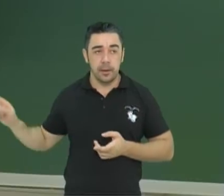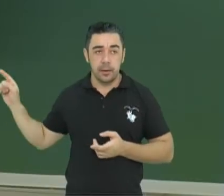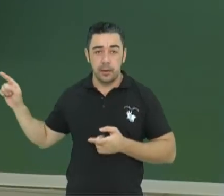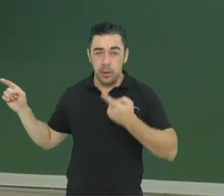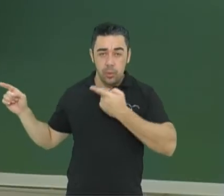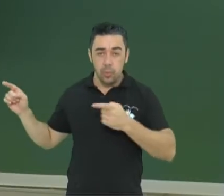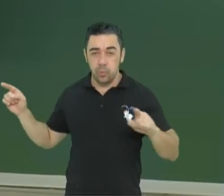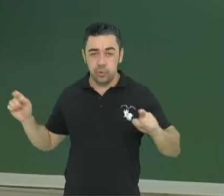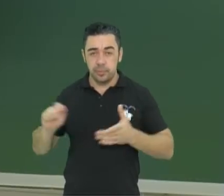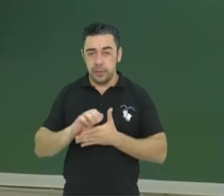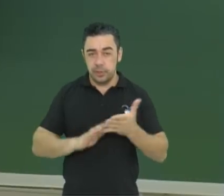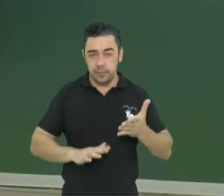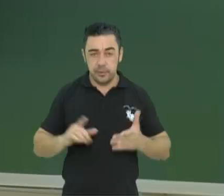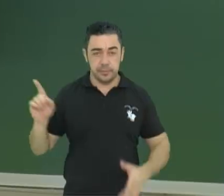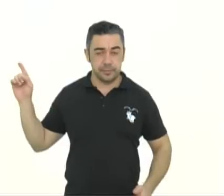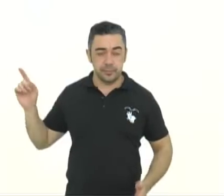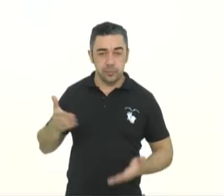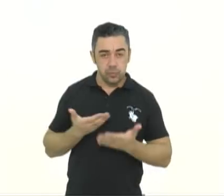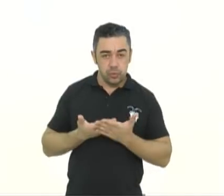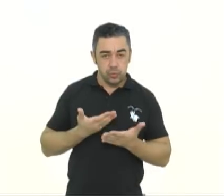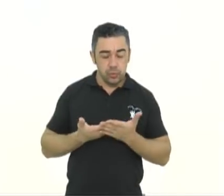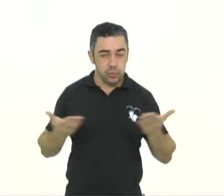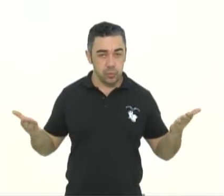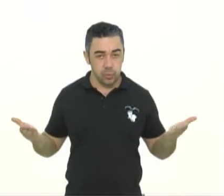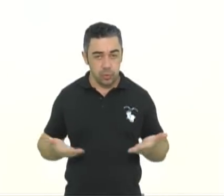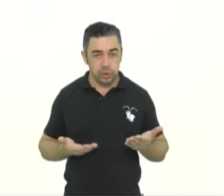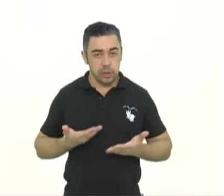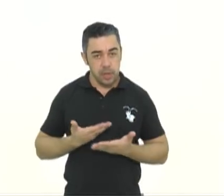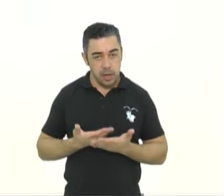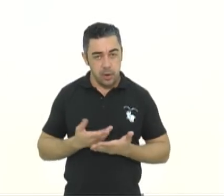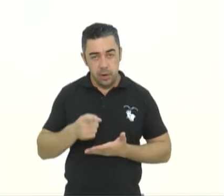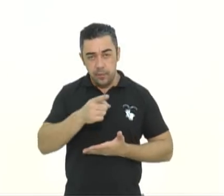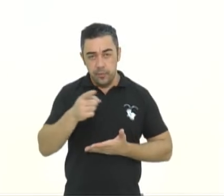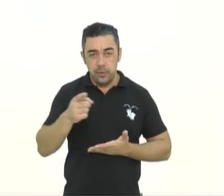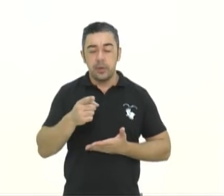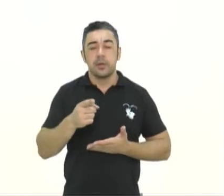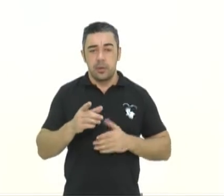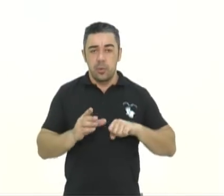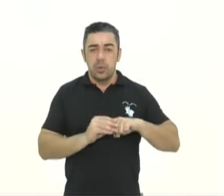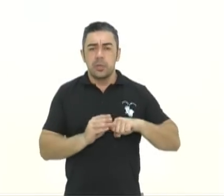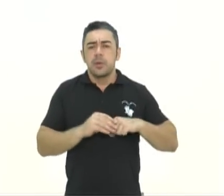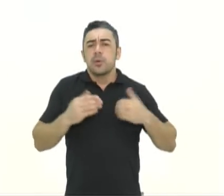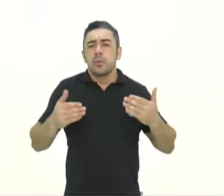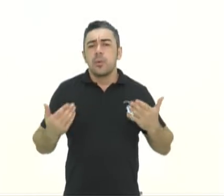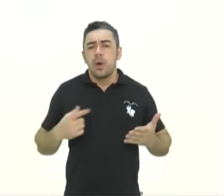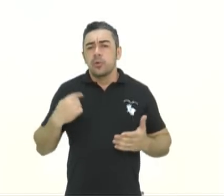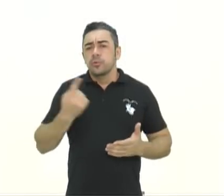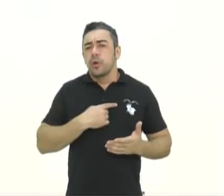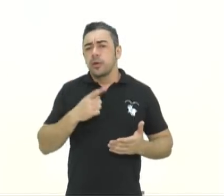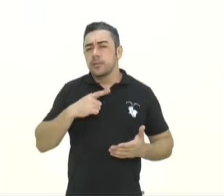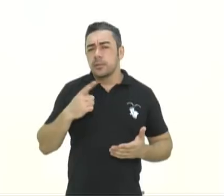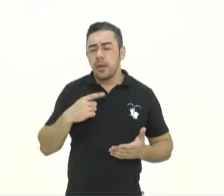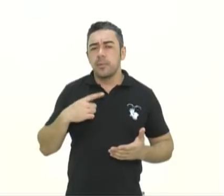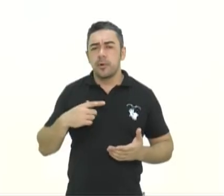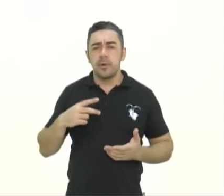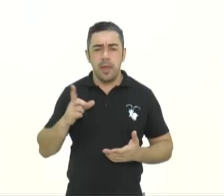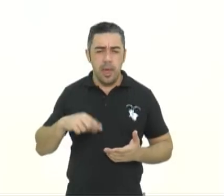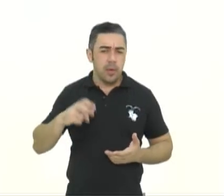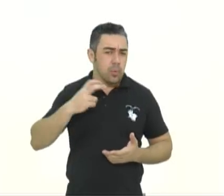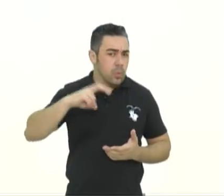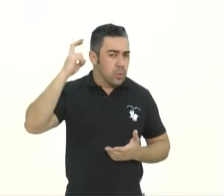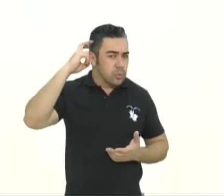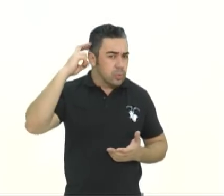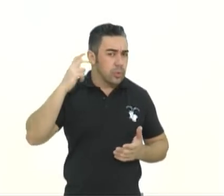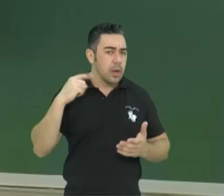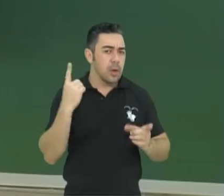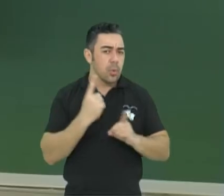última atividade, a partir dos estudos realizados na aula de hoje, nos seus conhecimentos, quais as heranças culturais africanas nós